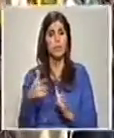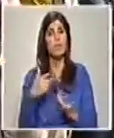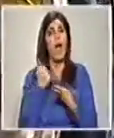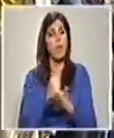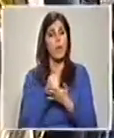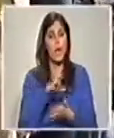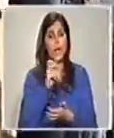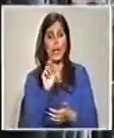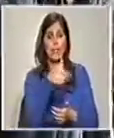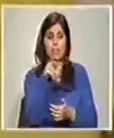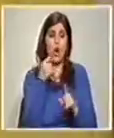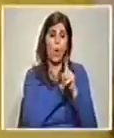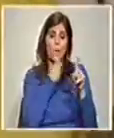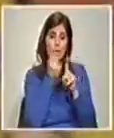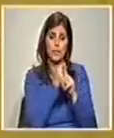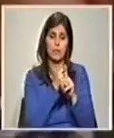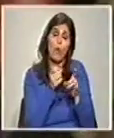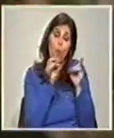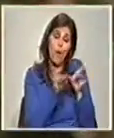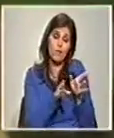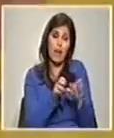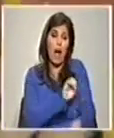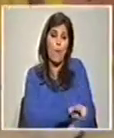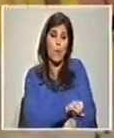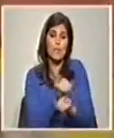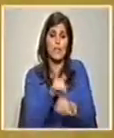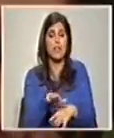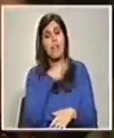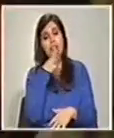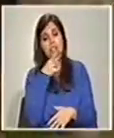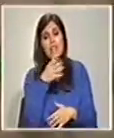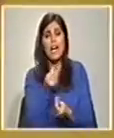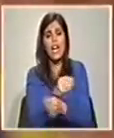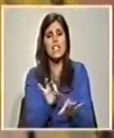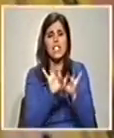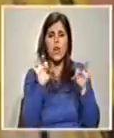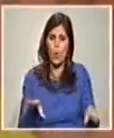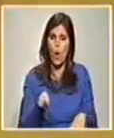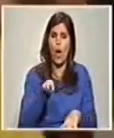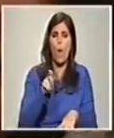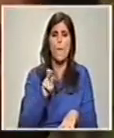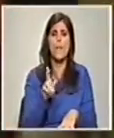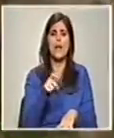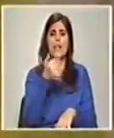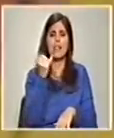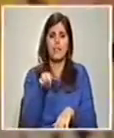a combater a pobreza infantil e garantir que crianças como o Martim tenham sempre o que